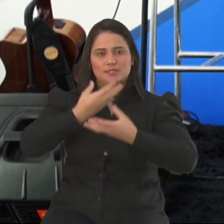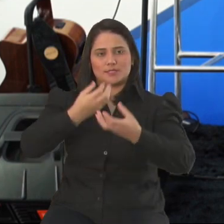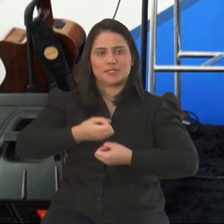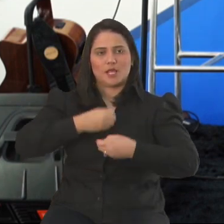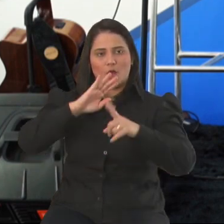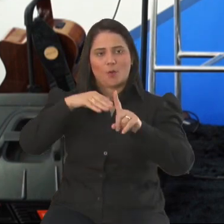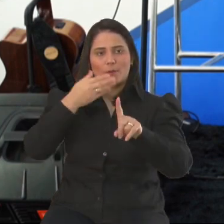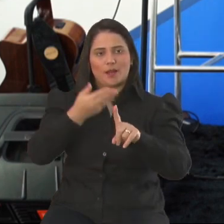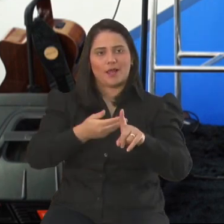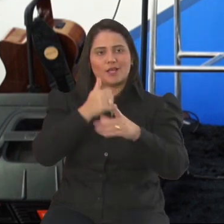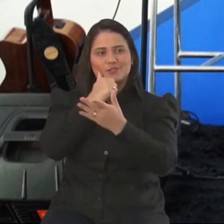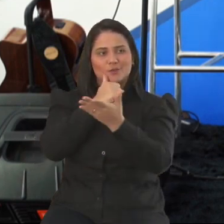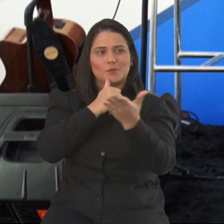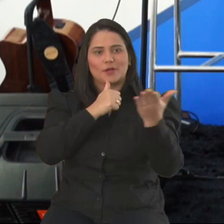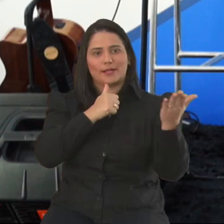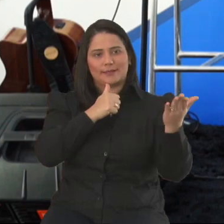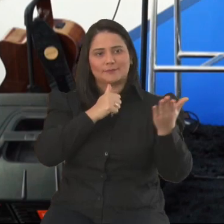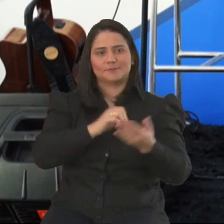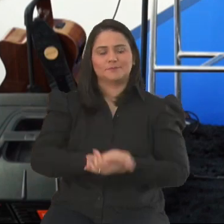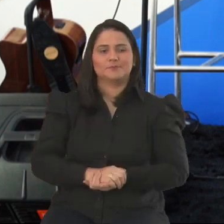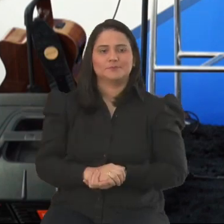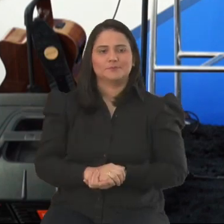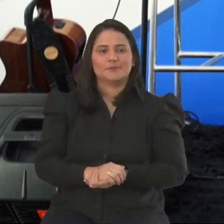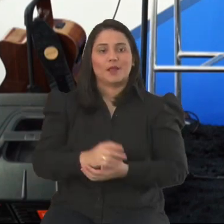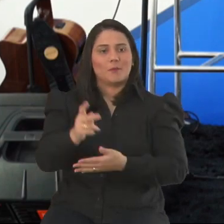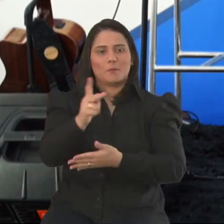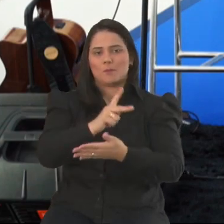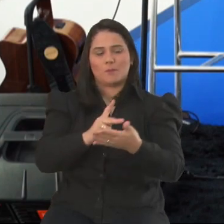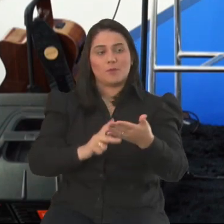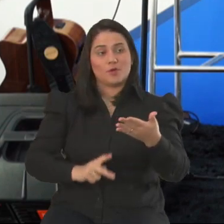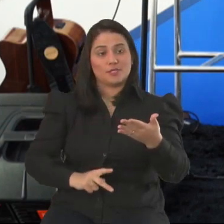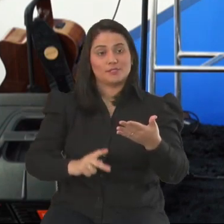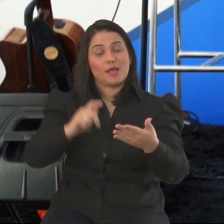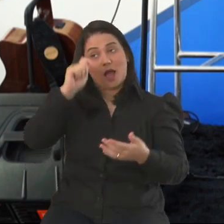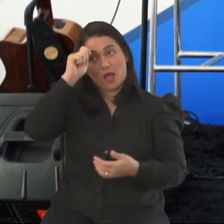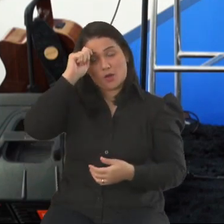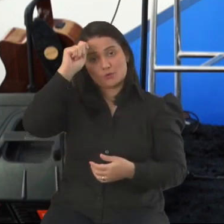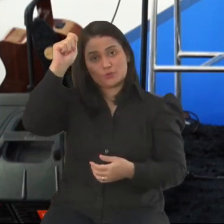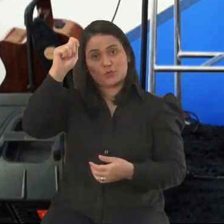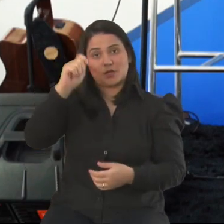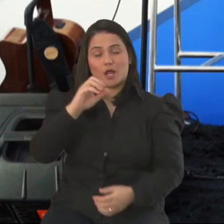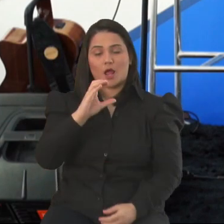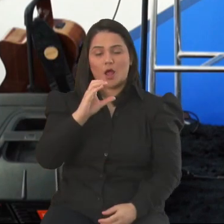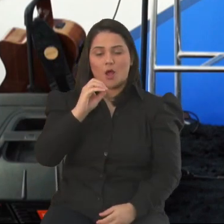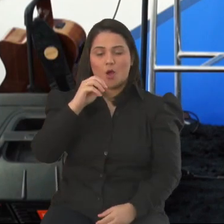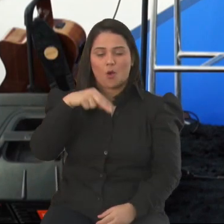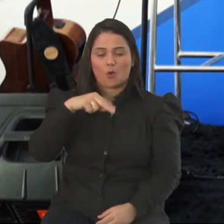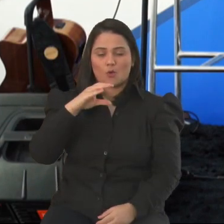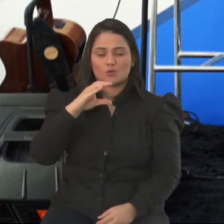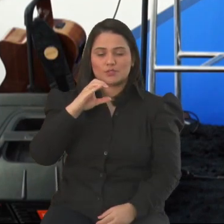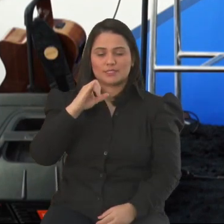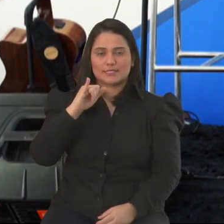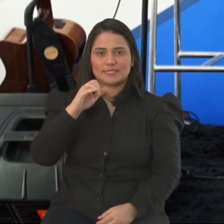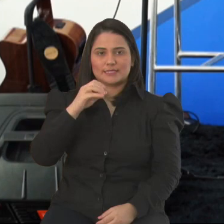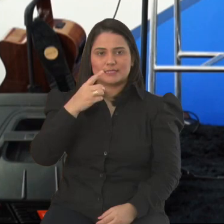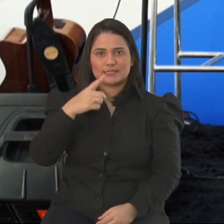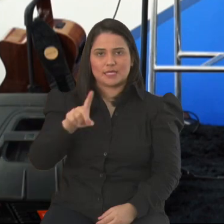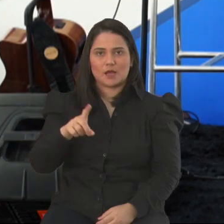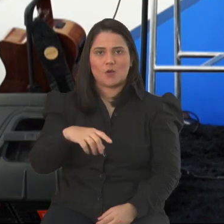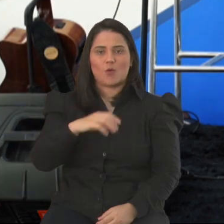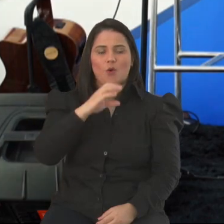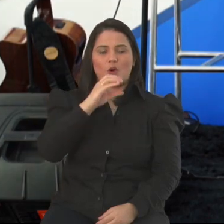presentes. As poesias são de autoria das poetisas Conceição Evaristo, Cora